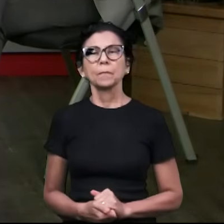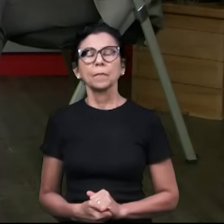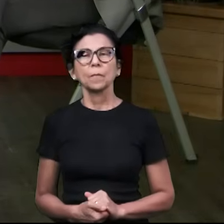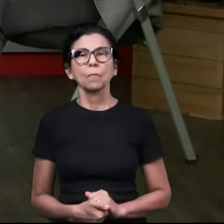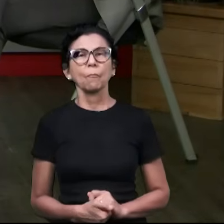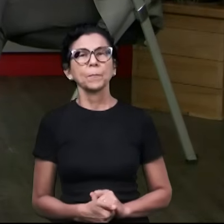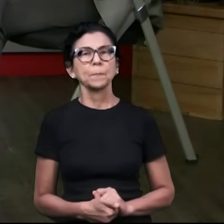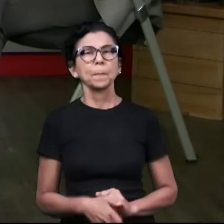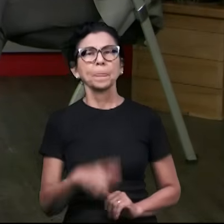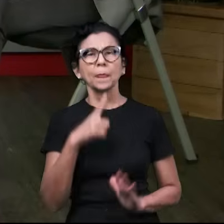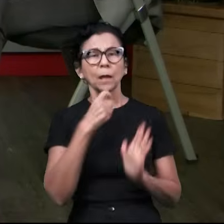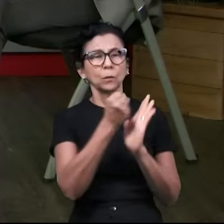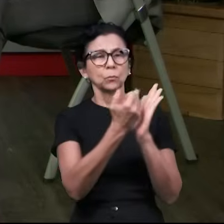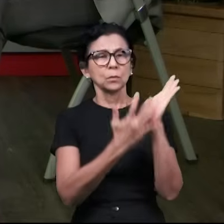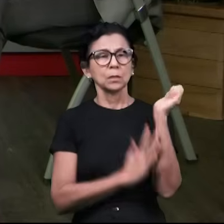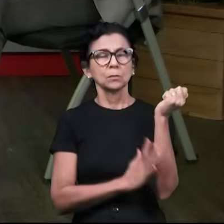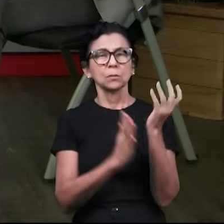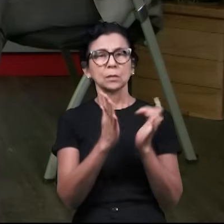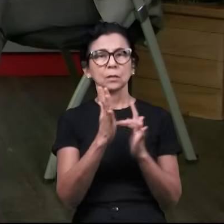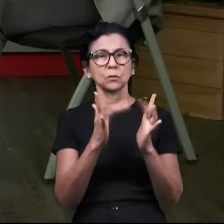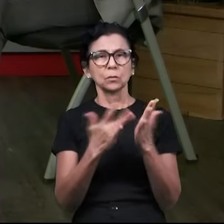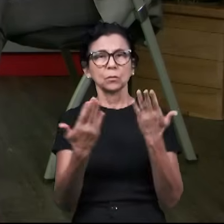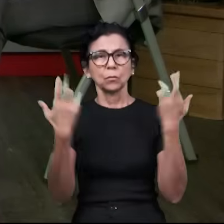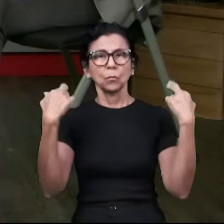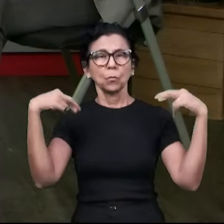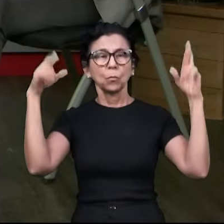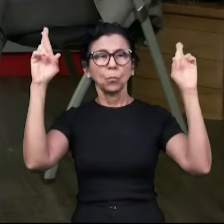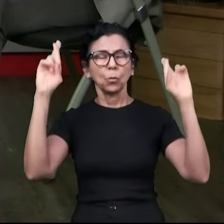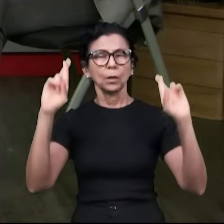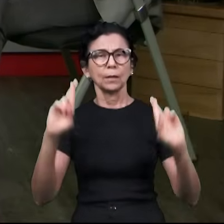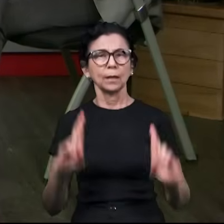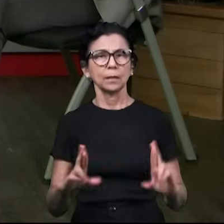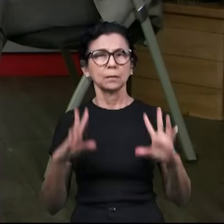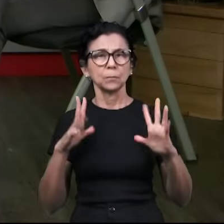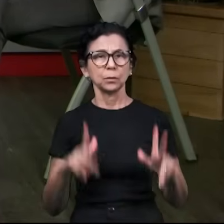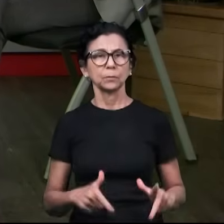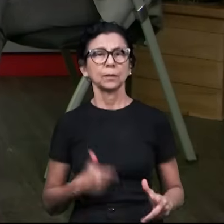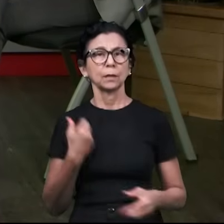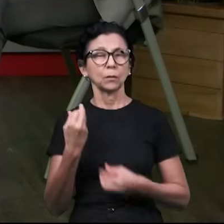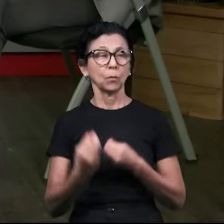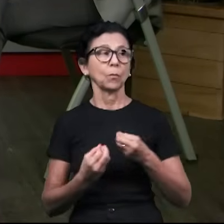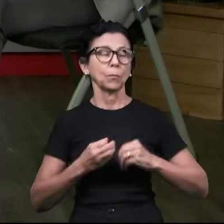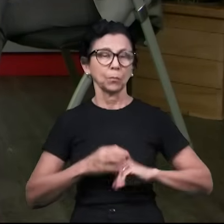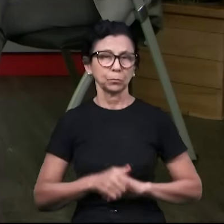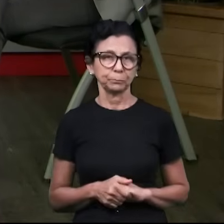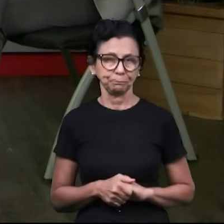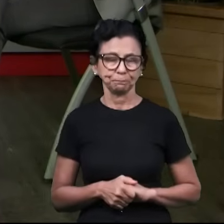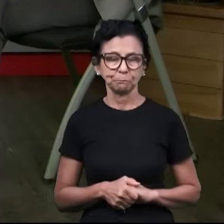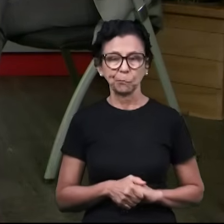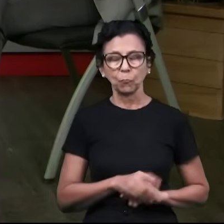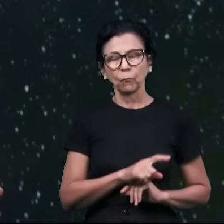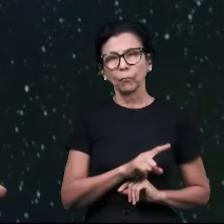É crer que o sangue de Jesus é não apenas